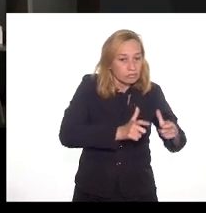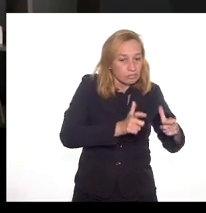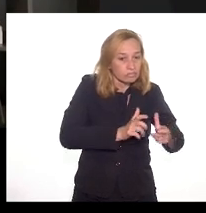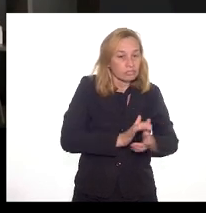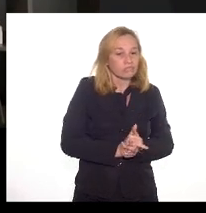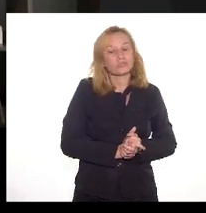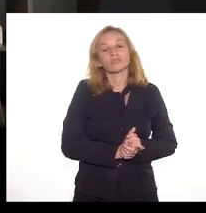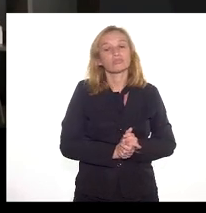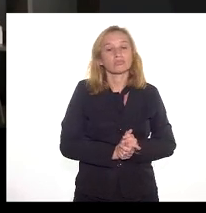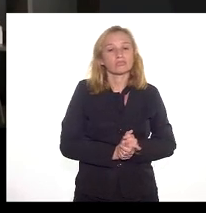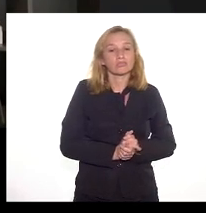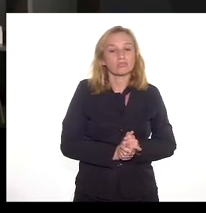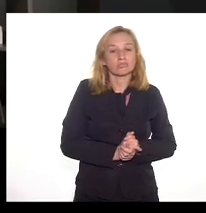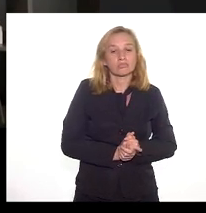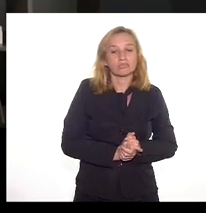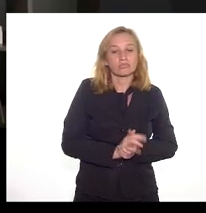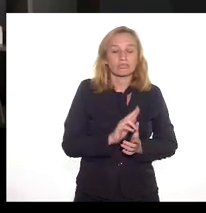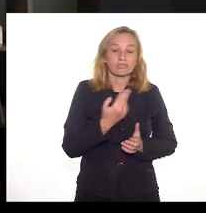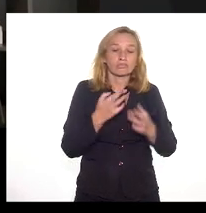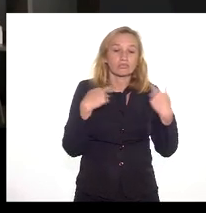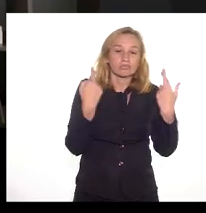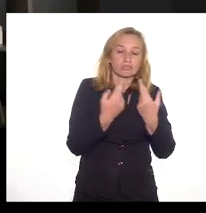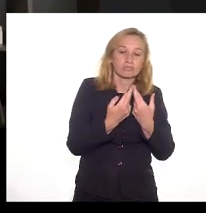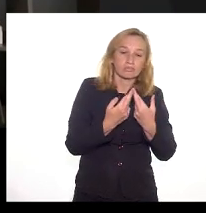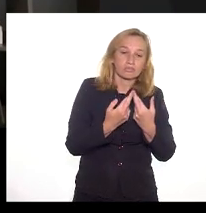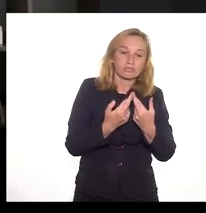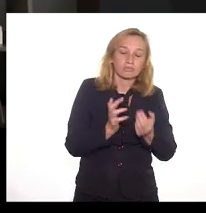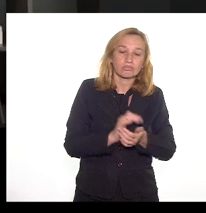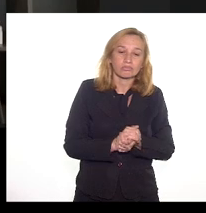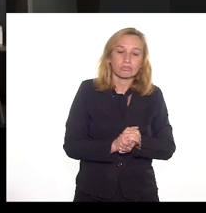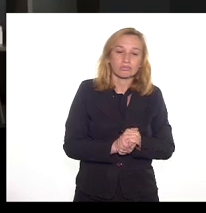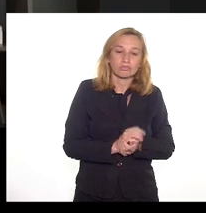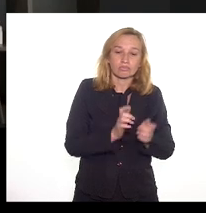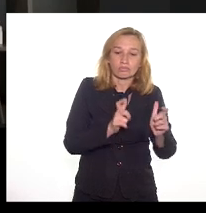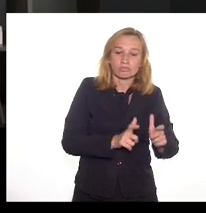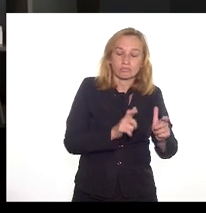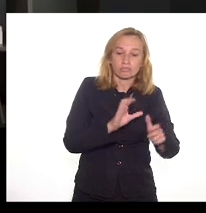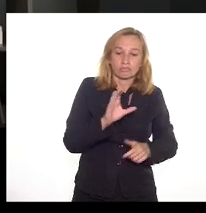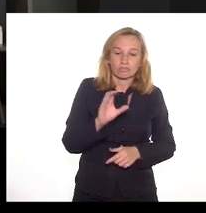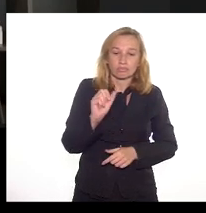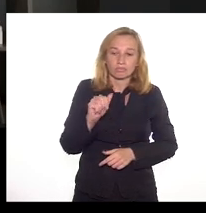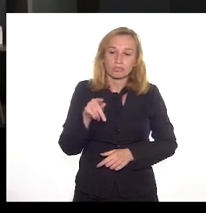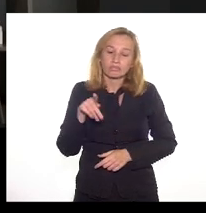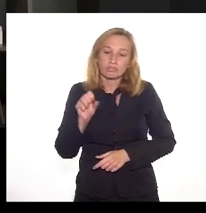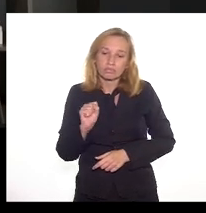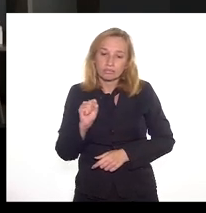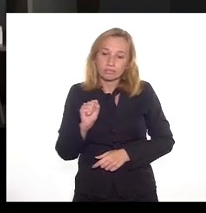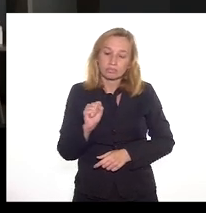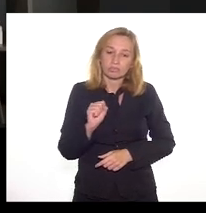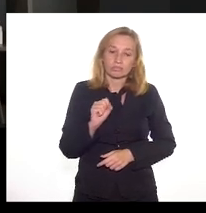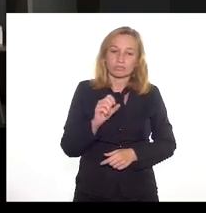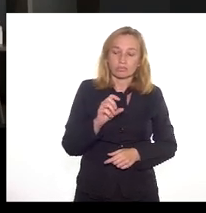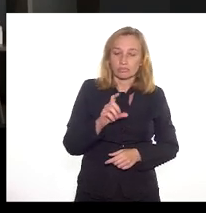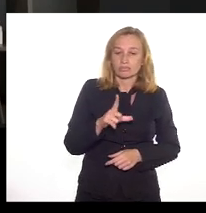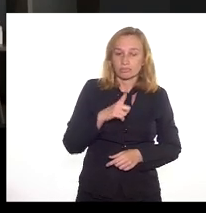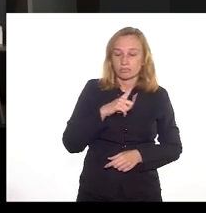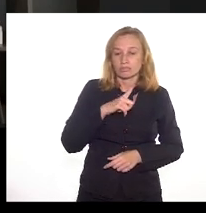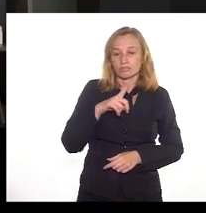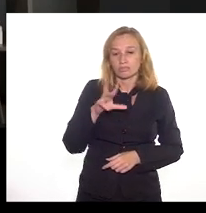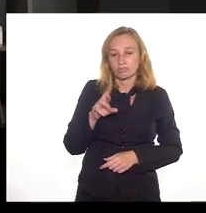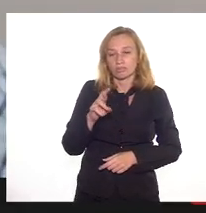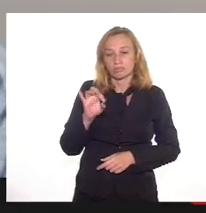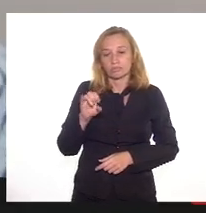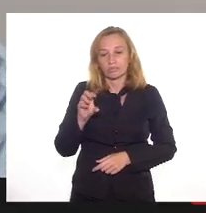uma sessão específica, ou até uma reunião presencial lá em Campos Elíseos, onde está a Reduc, que é uma região também de indústria, né,